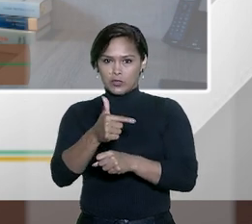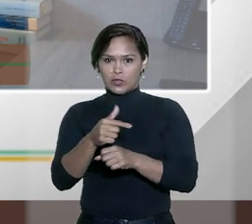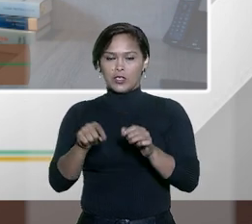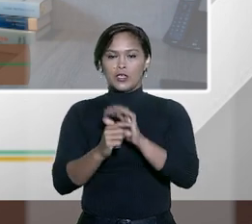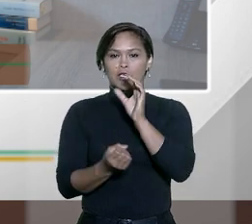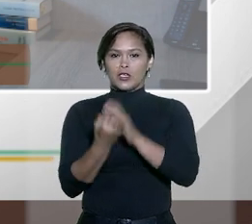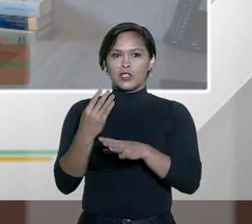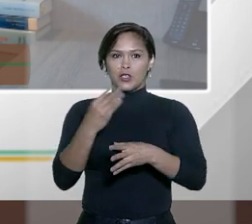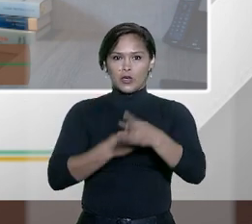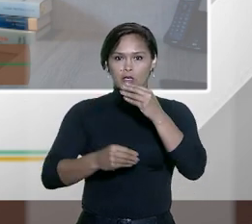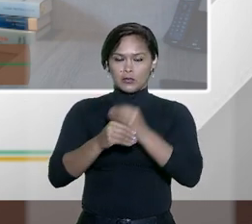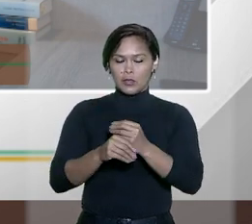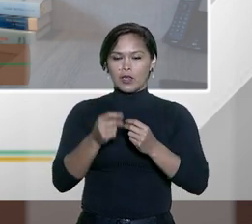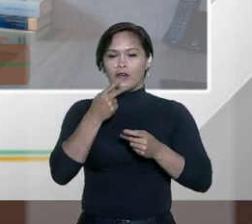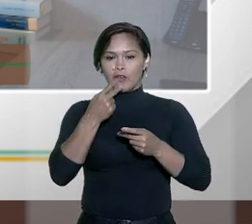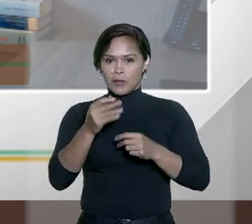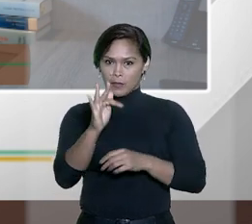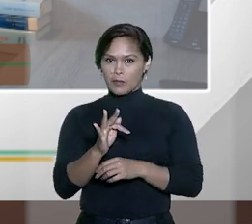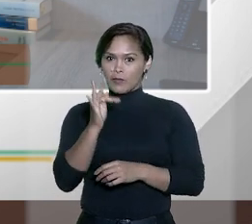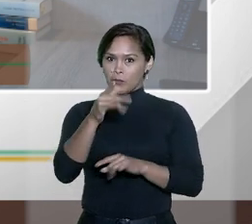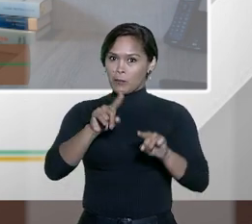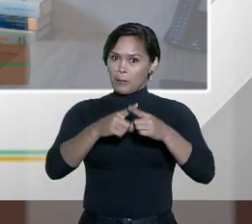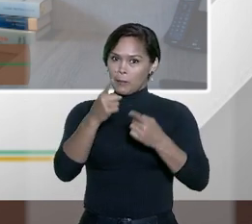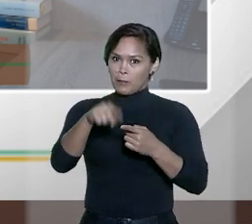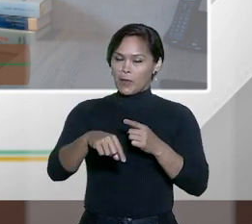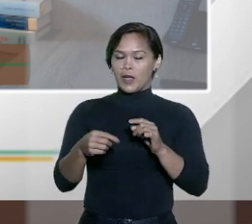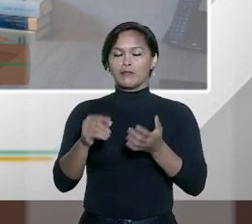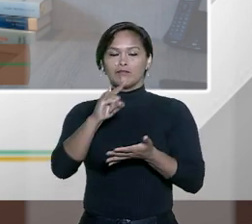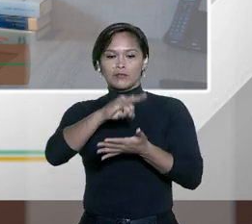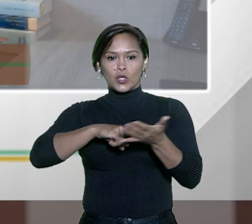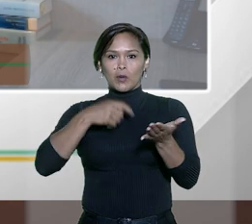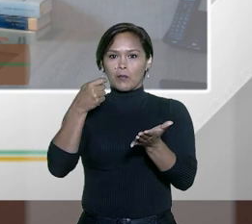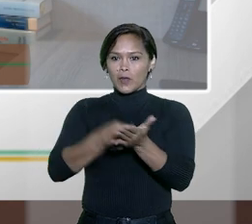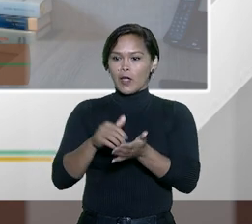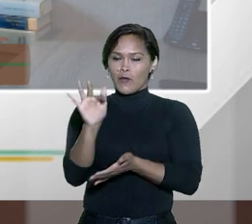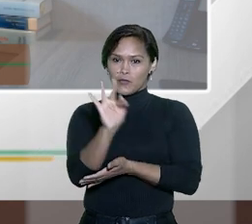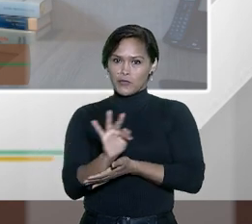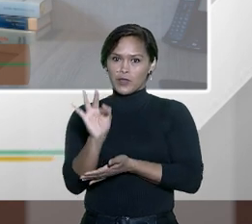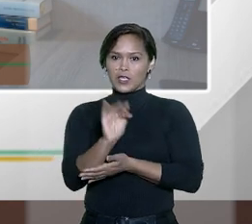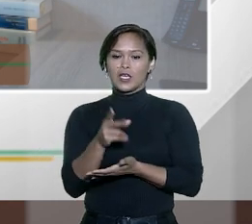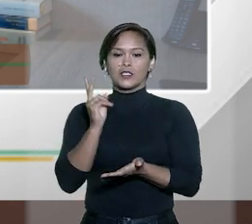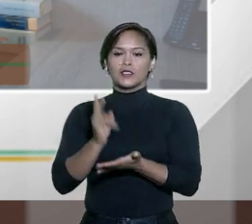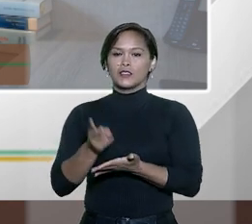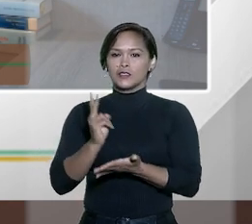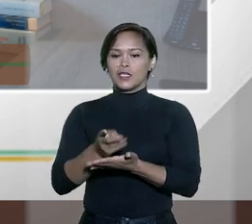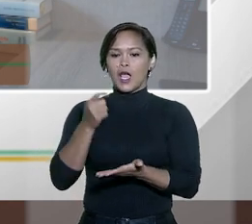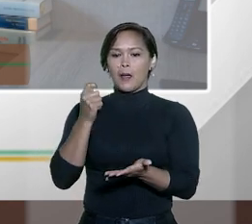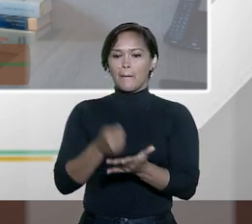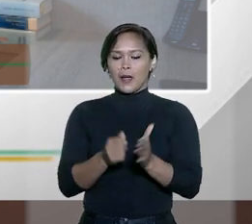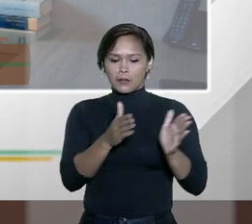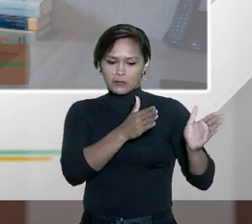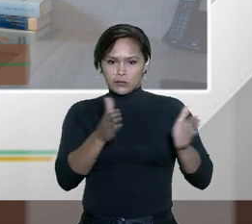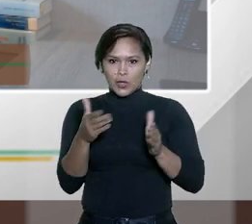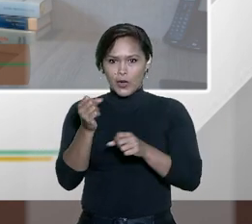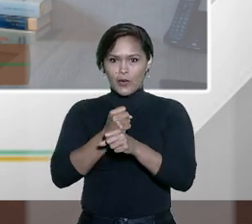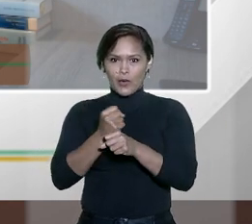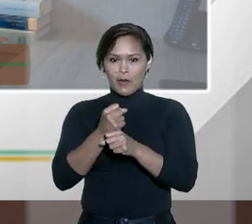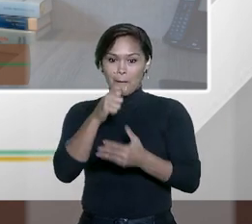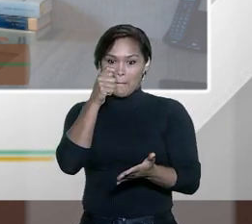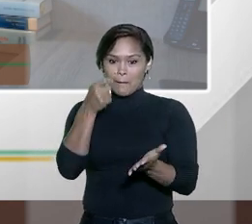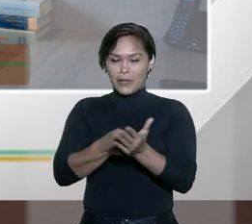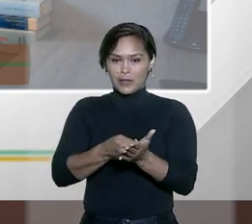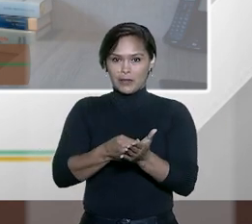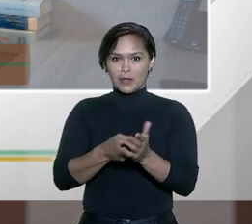criou essa emenda que a gente vai comentar mais adiante, né? Mas precatórios federais, eles sempre eram pagos dentro do seu ano de